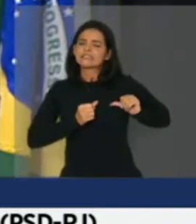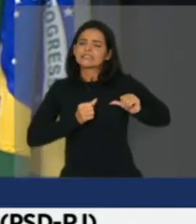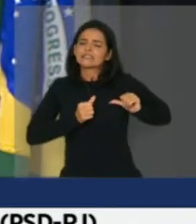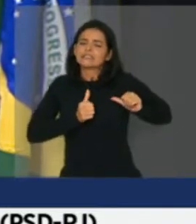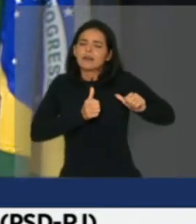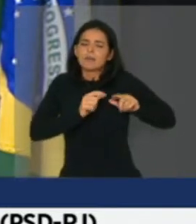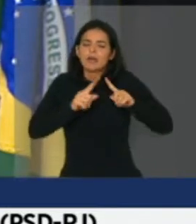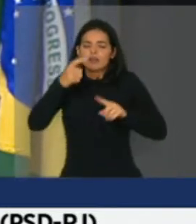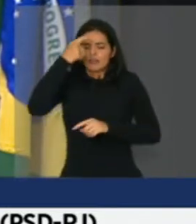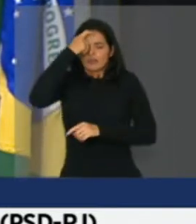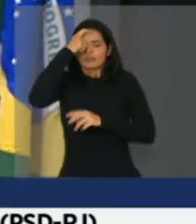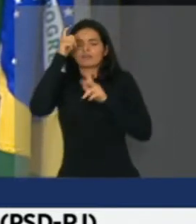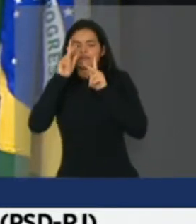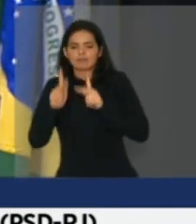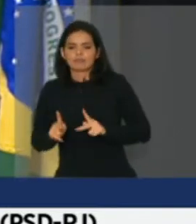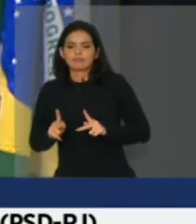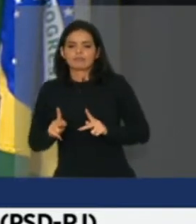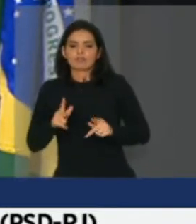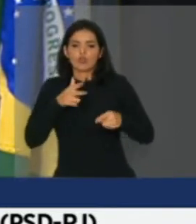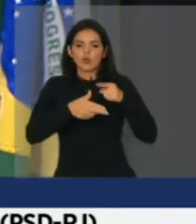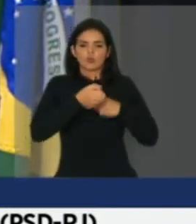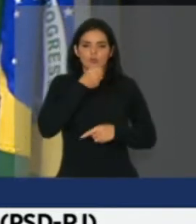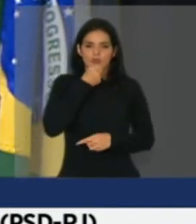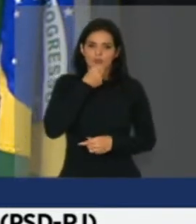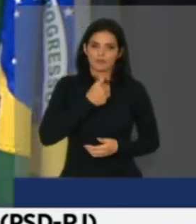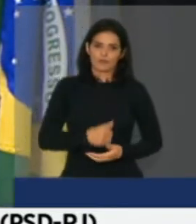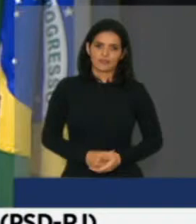em paz e viva.